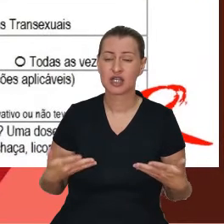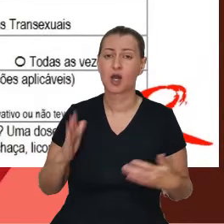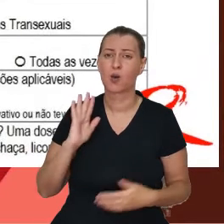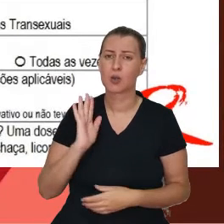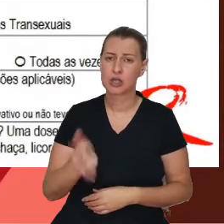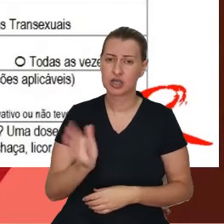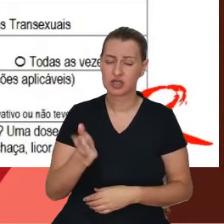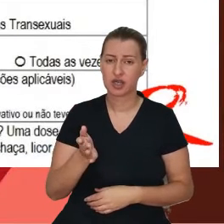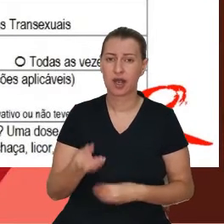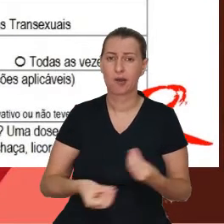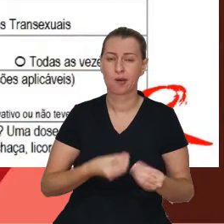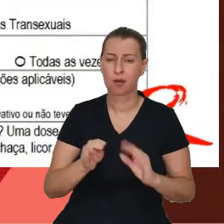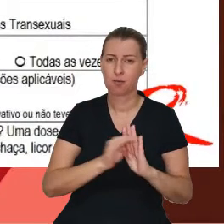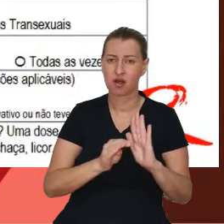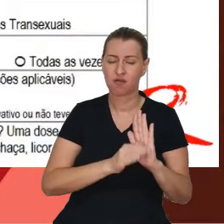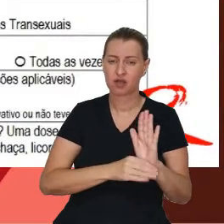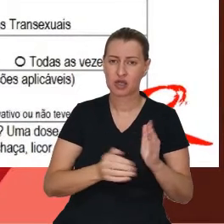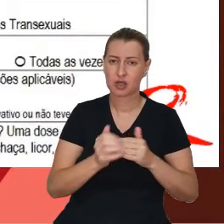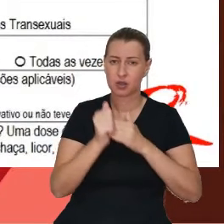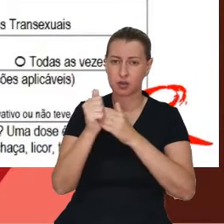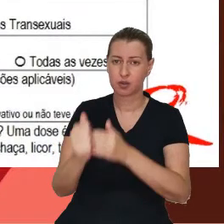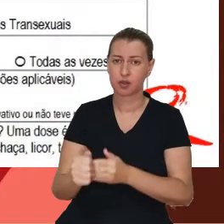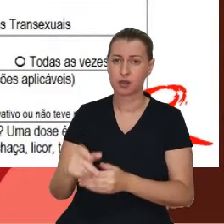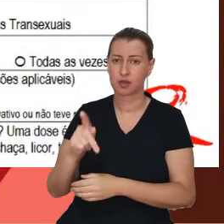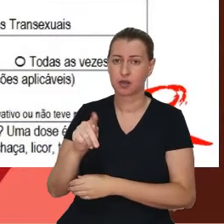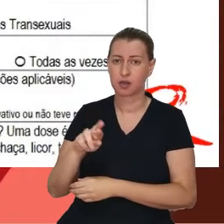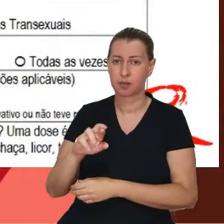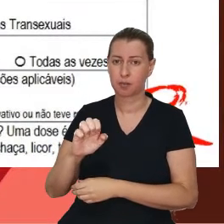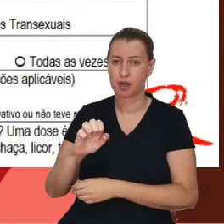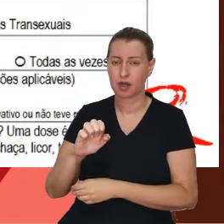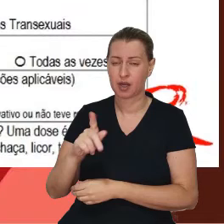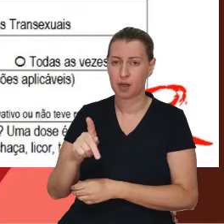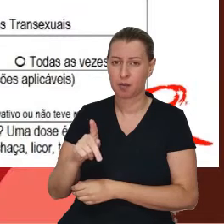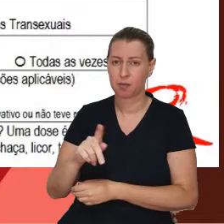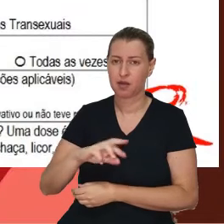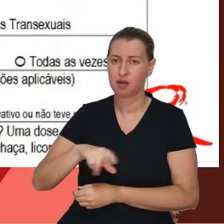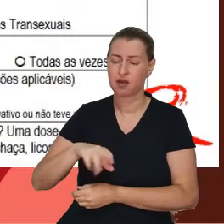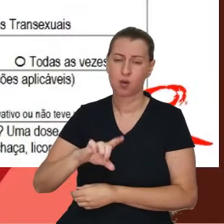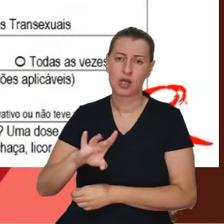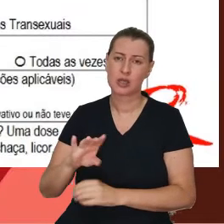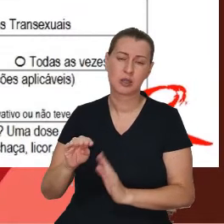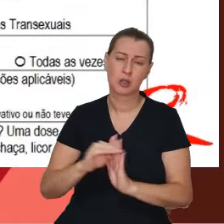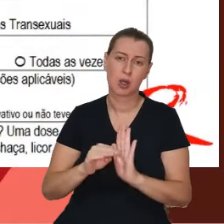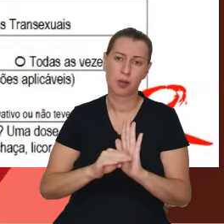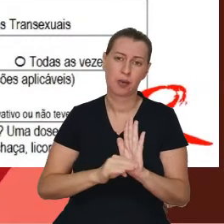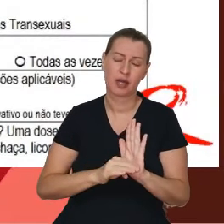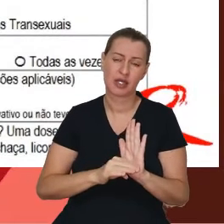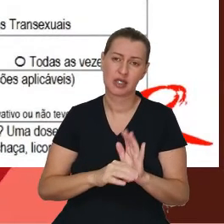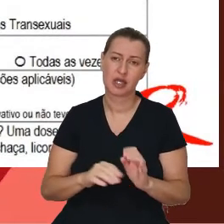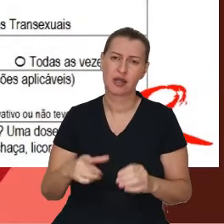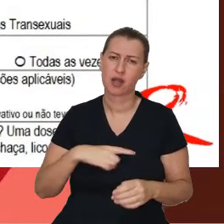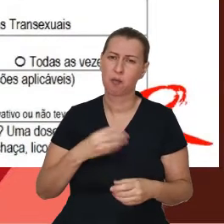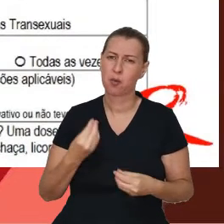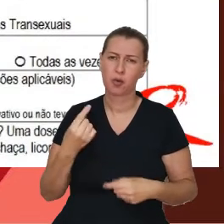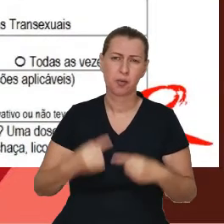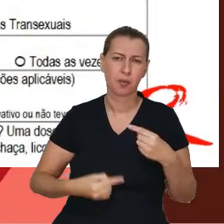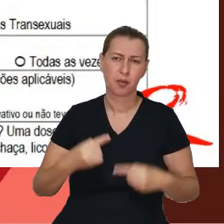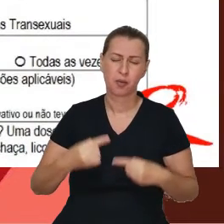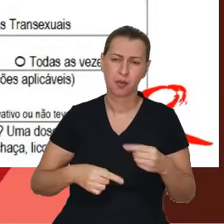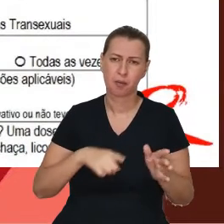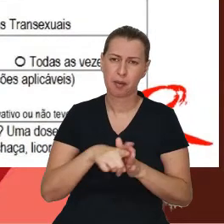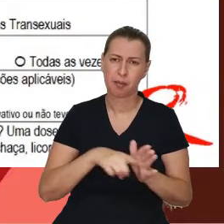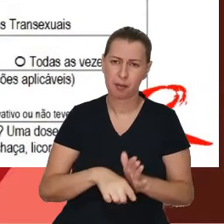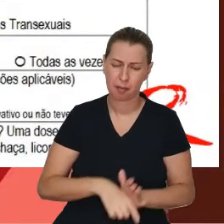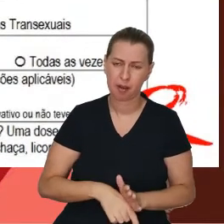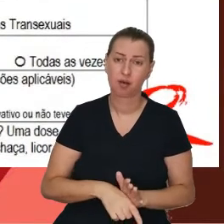Já a ficha de acompanhamento da PrEP, ela não é só uma receita, vocês podem ver que é uma série de questionamentos, né, um